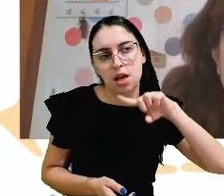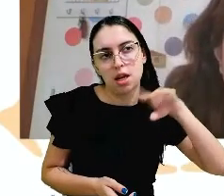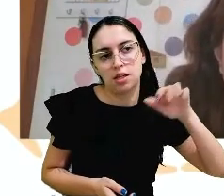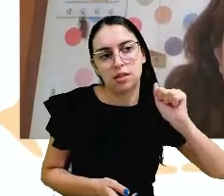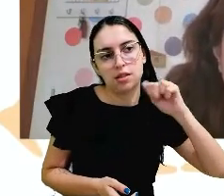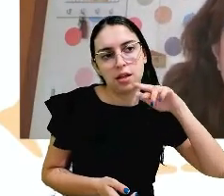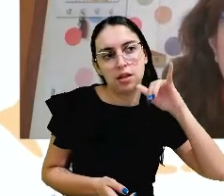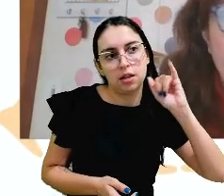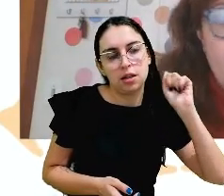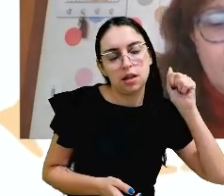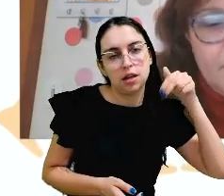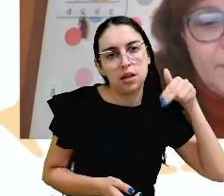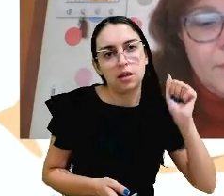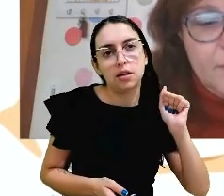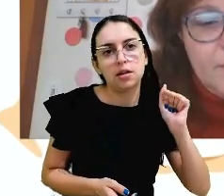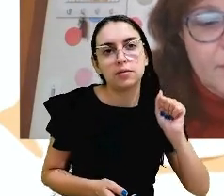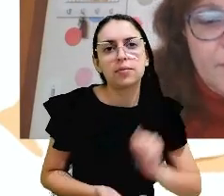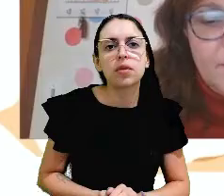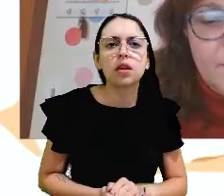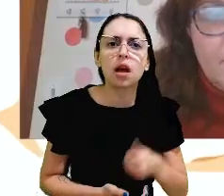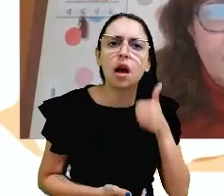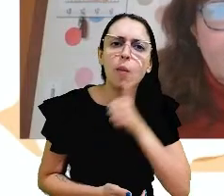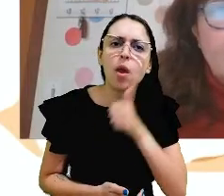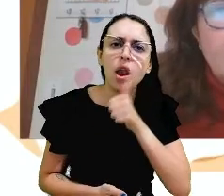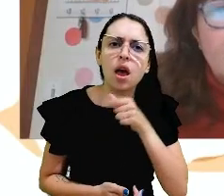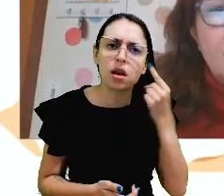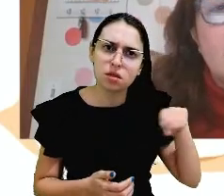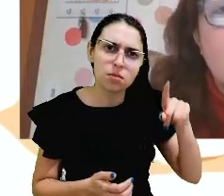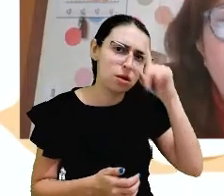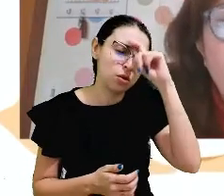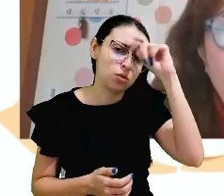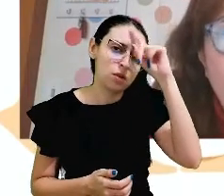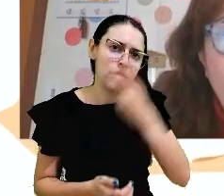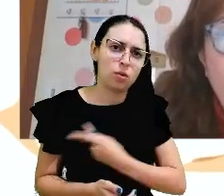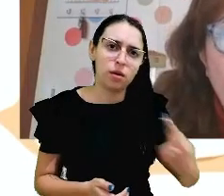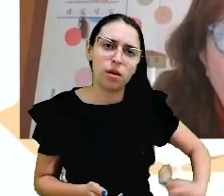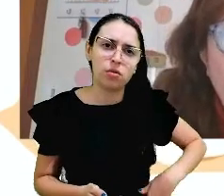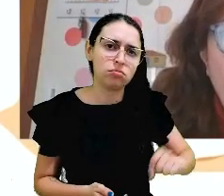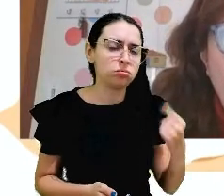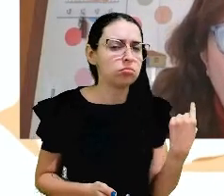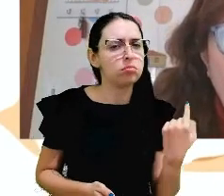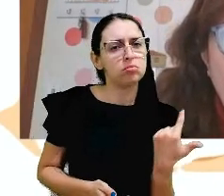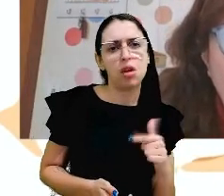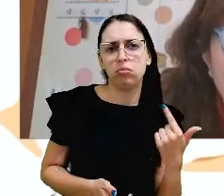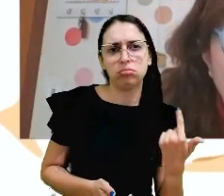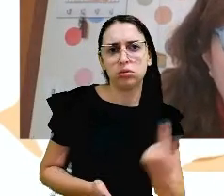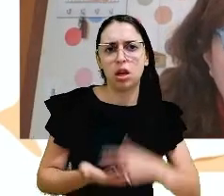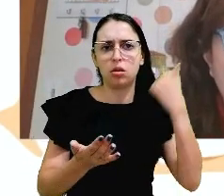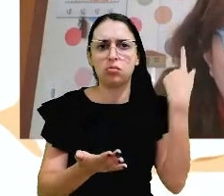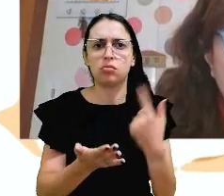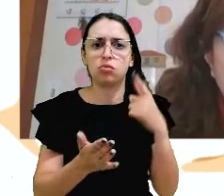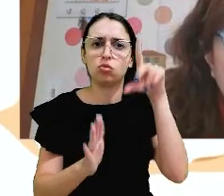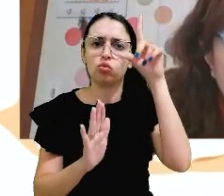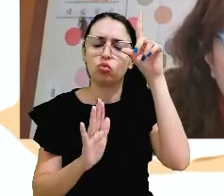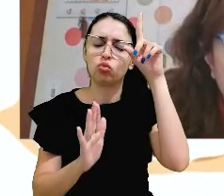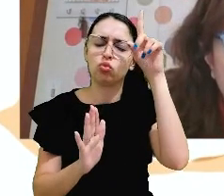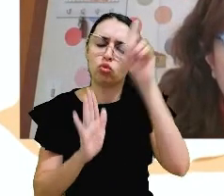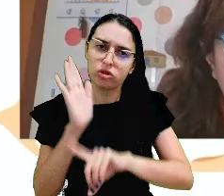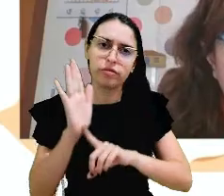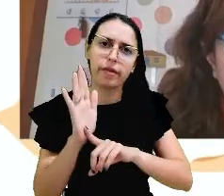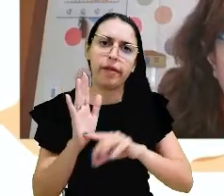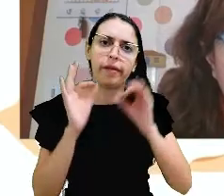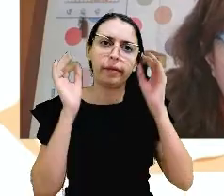que estão fazendo parto pelo SUS, elas, né, não estão tendo seus direitos totalmente respeitados, né? E não estão